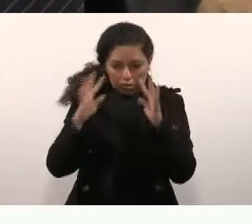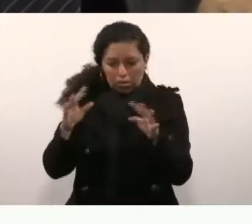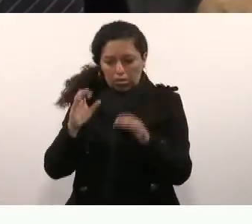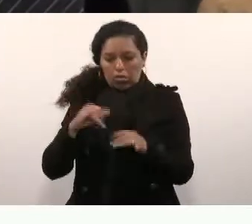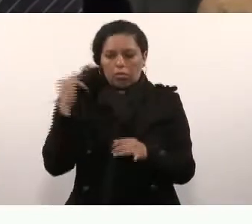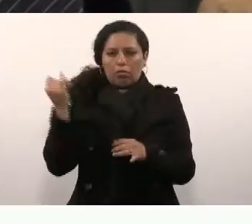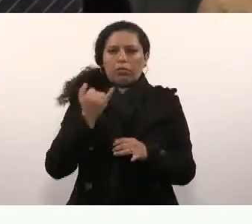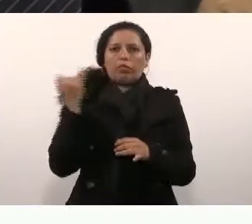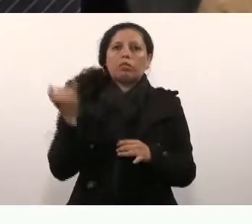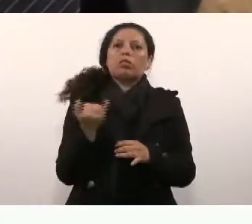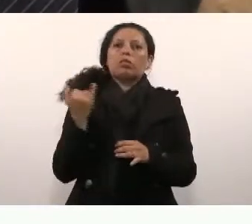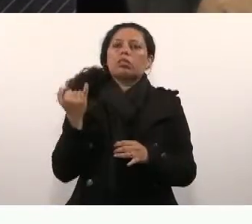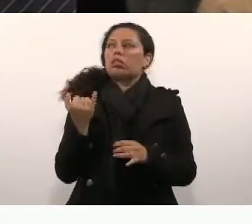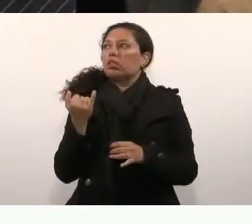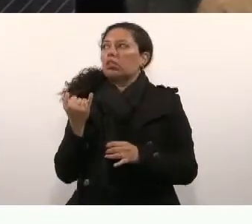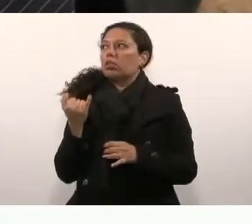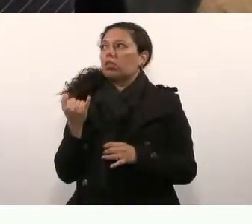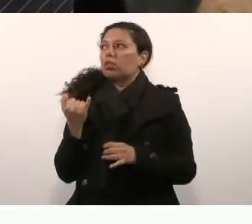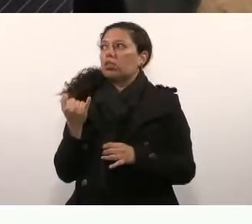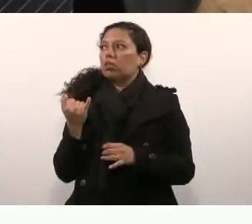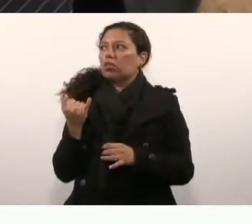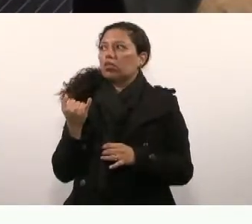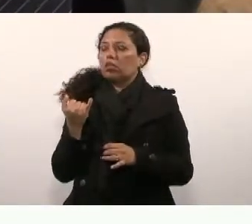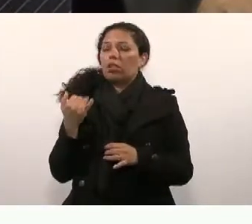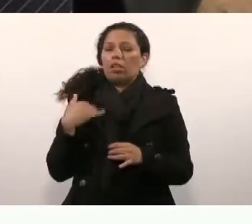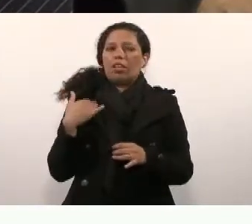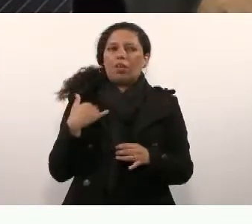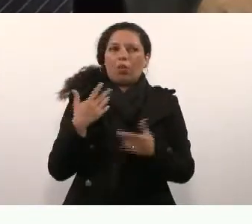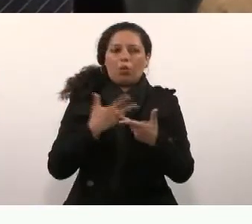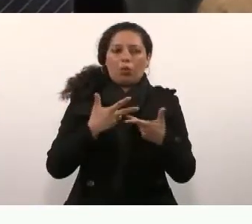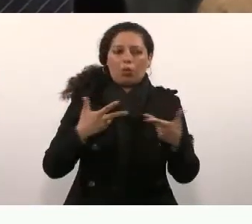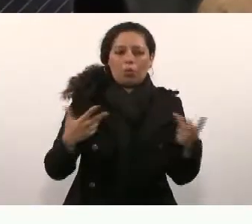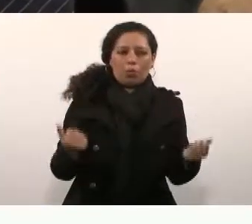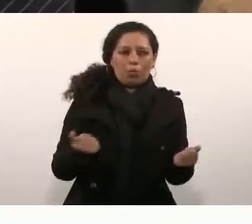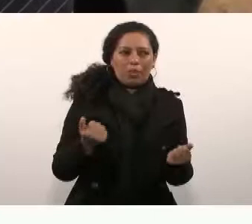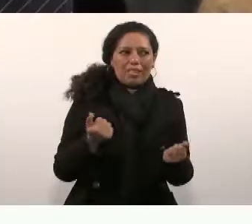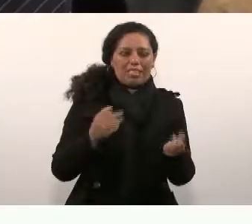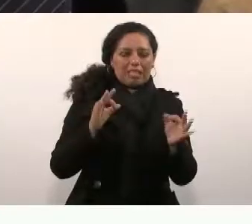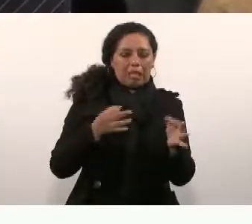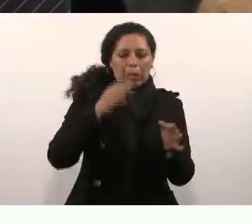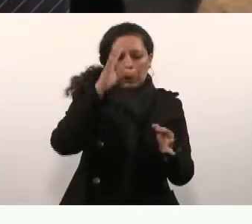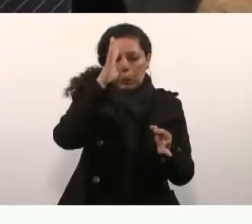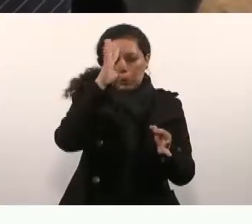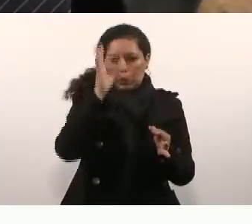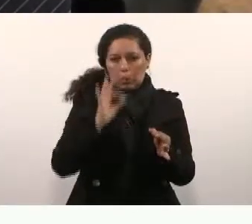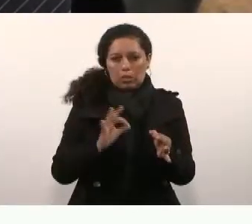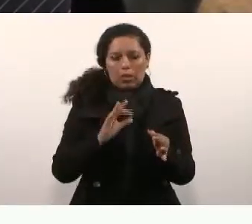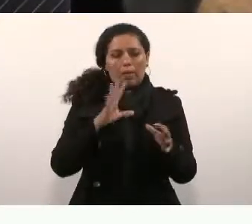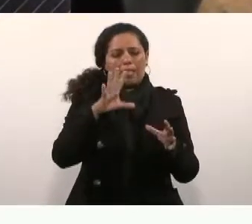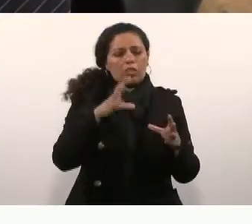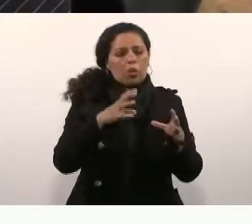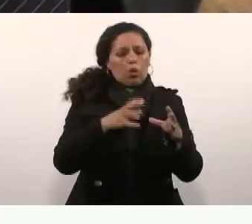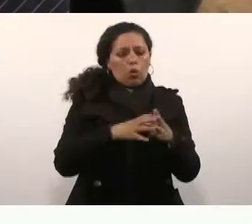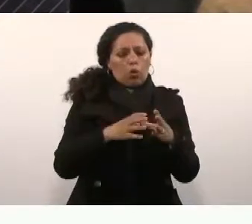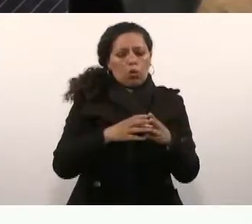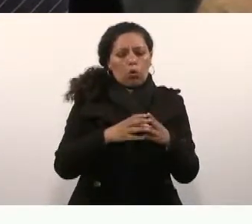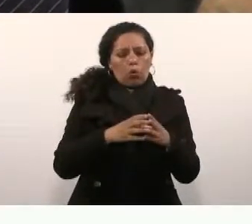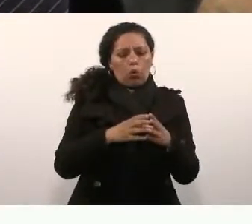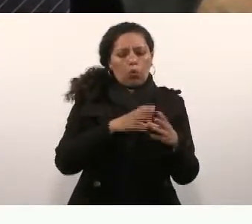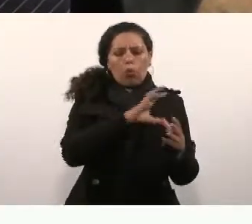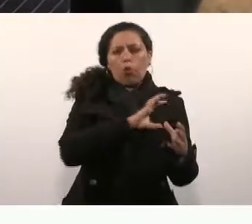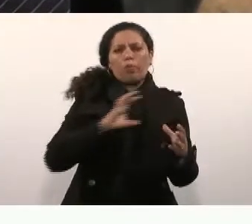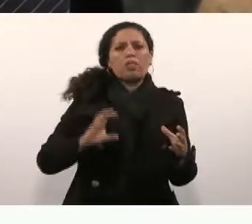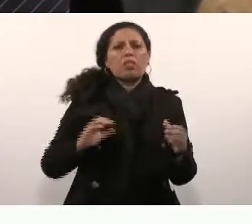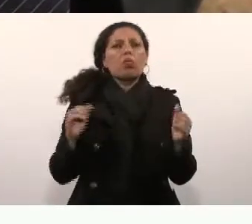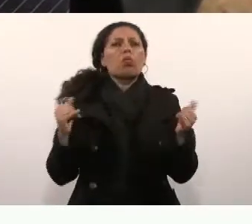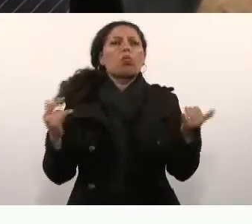um certo... Ainda não está tão claro para mim quais são as comissões que devem estar puxando essa audiência pública. A gente pode deixar